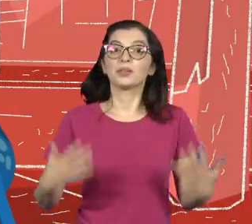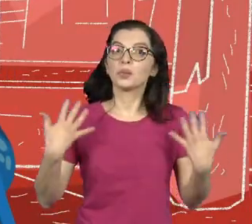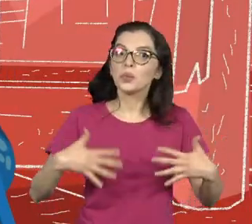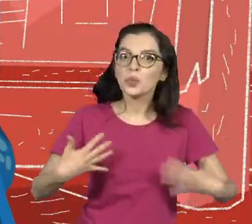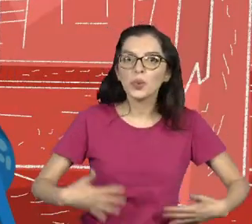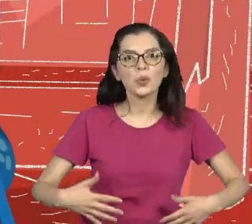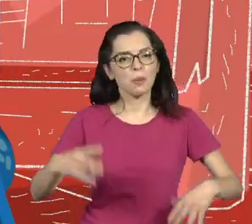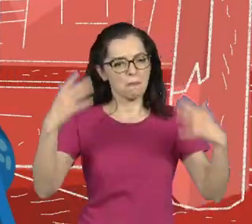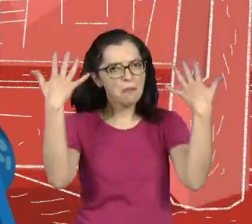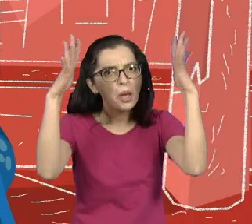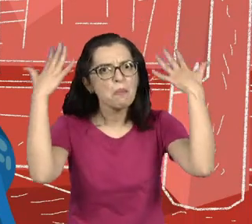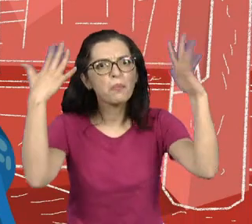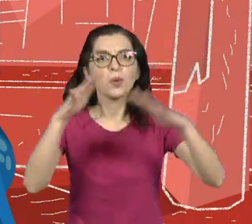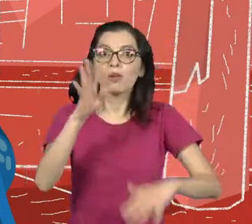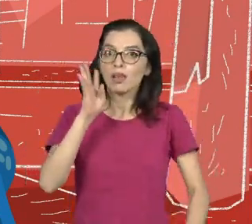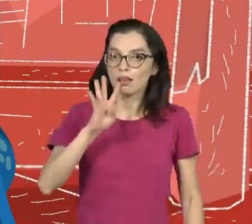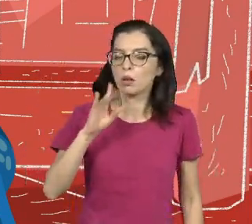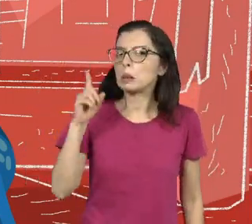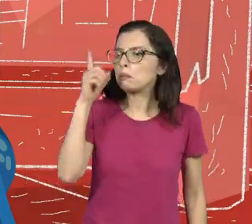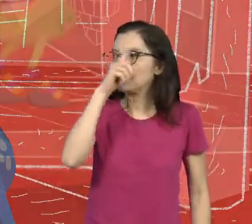Isso foi bem difícil.